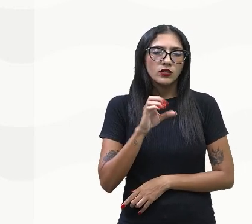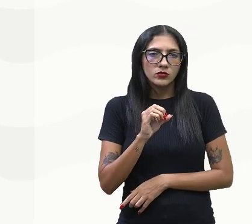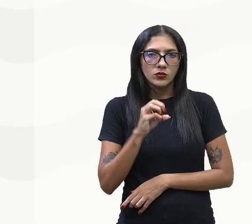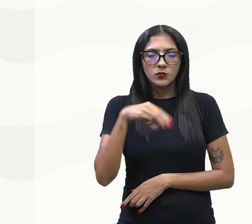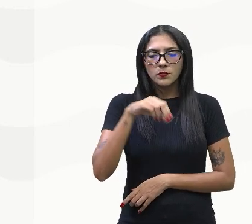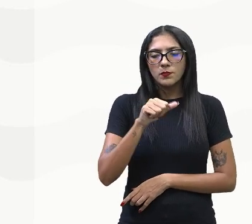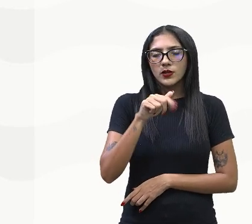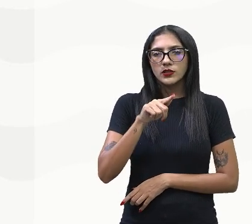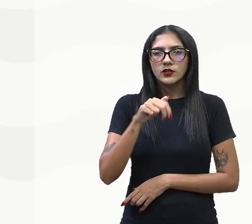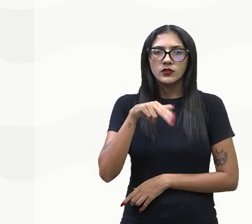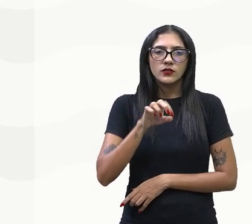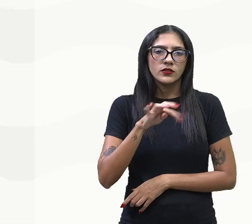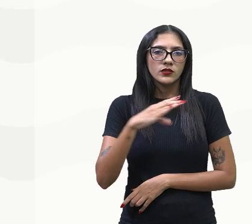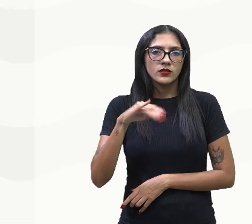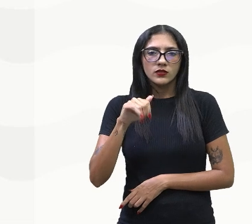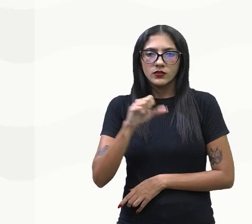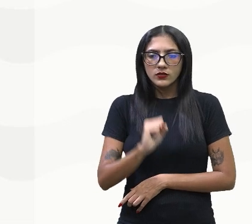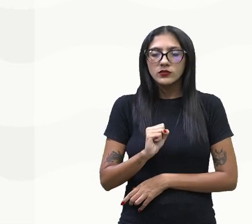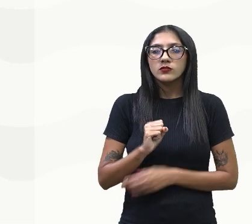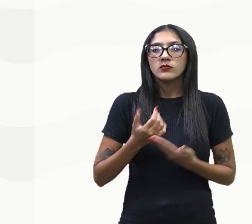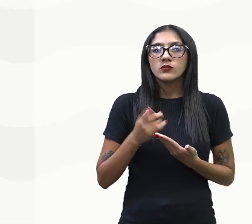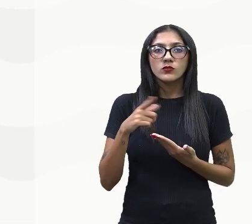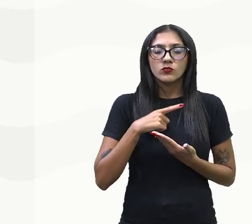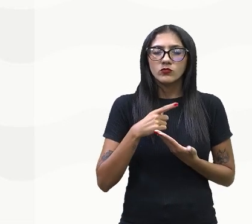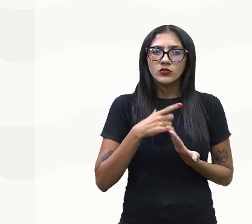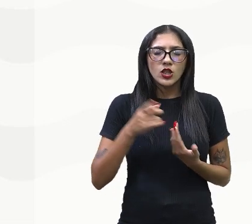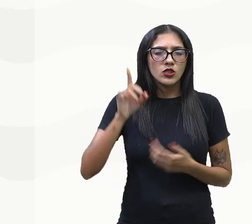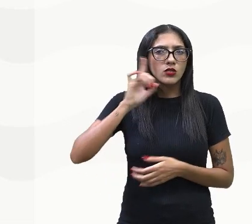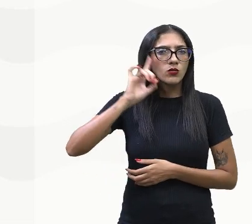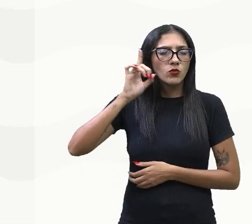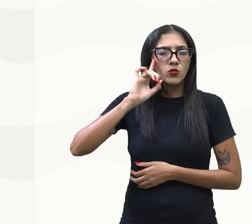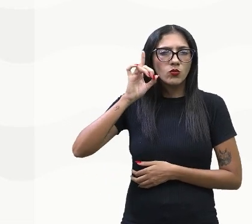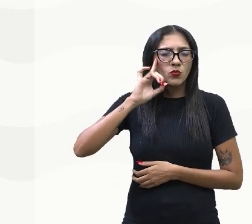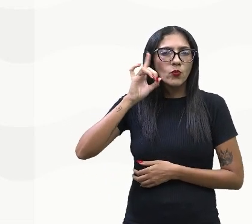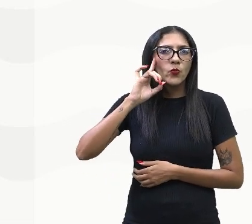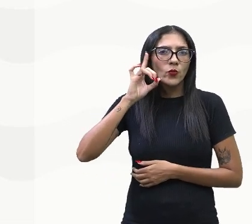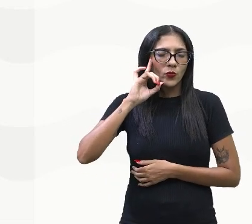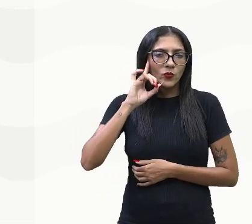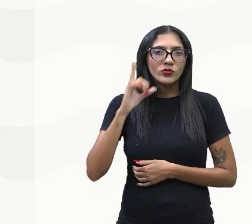eletromagnéticas. E elas estão passando diariamente, ok?